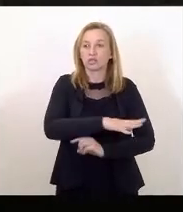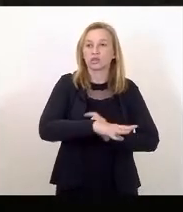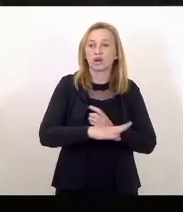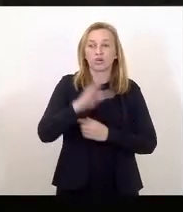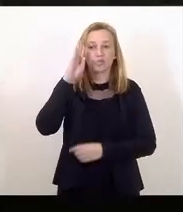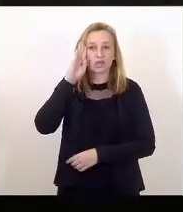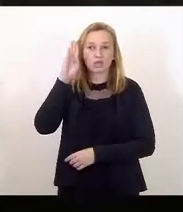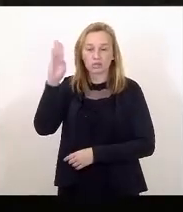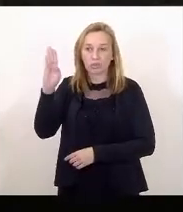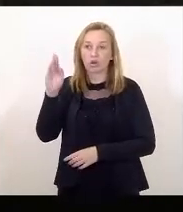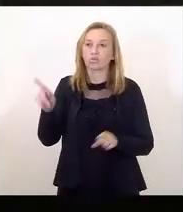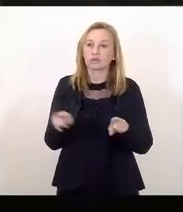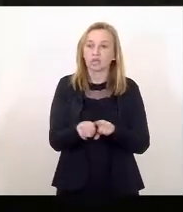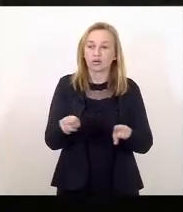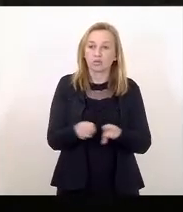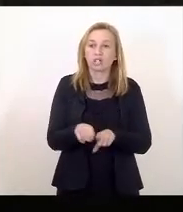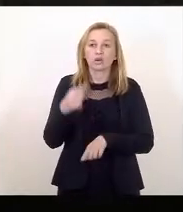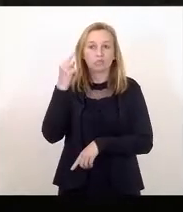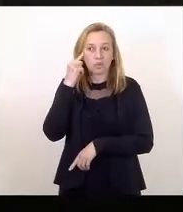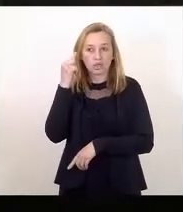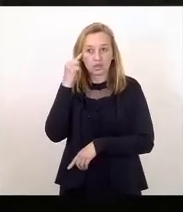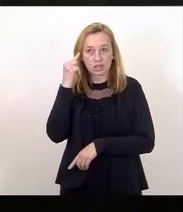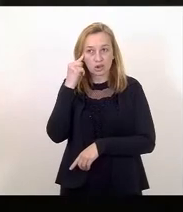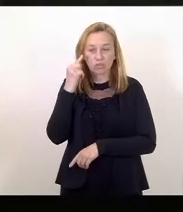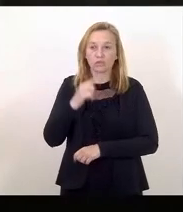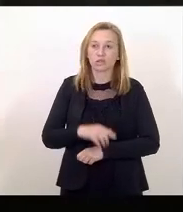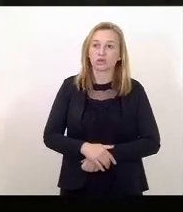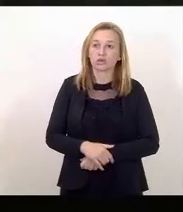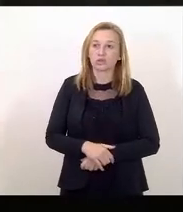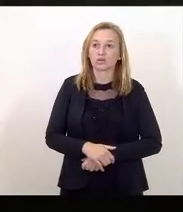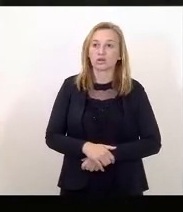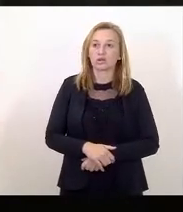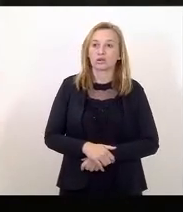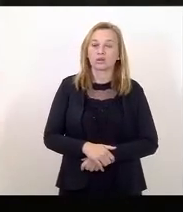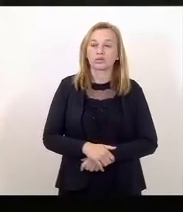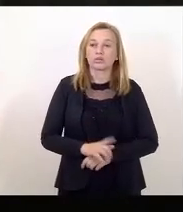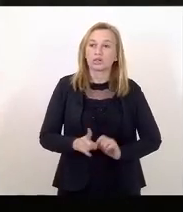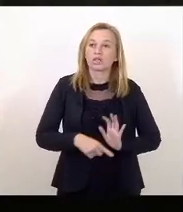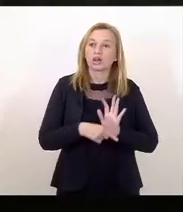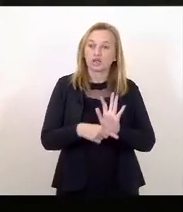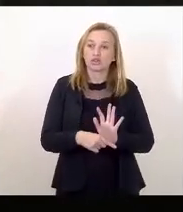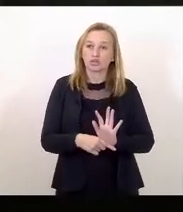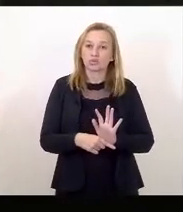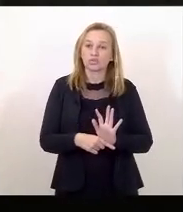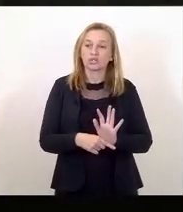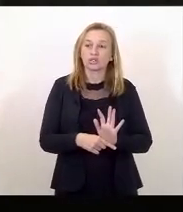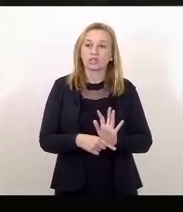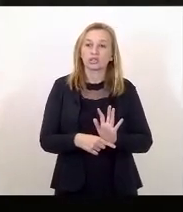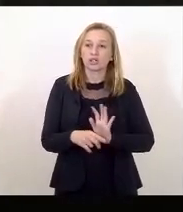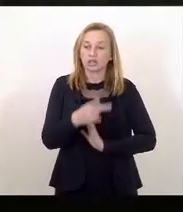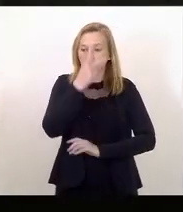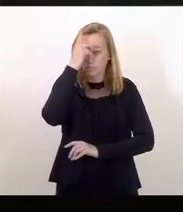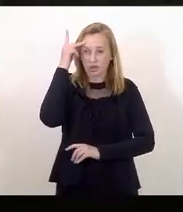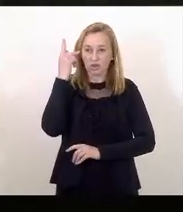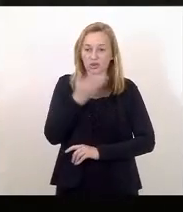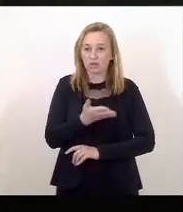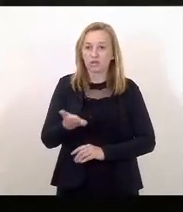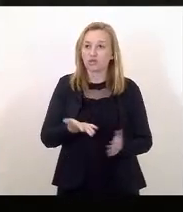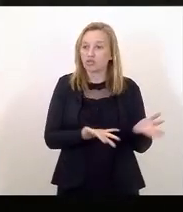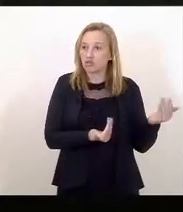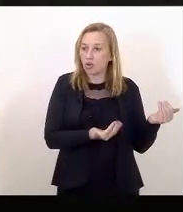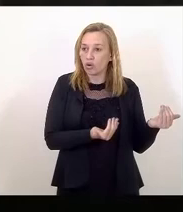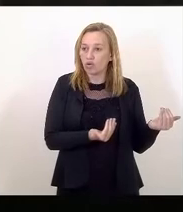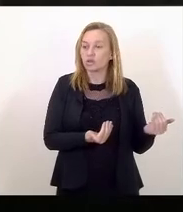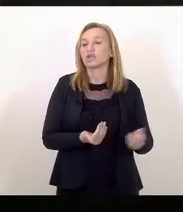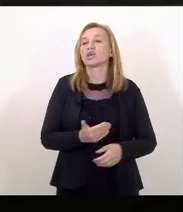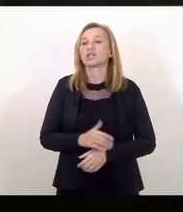fundamental também quando pensamos na recuperação e no atendimento a esses jovens, a